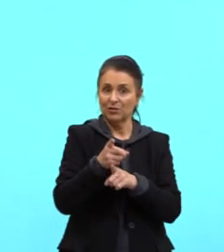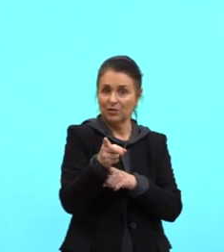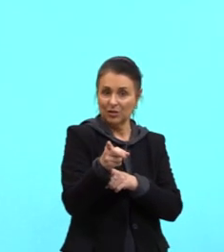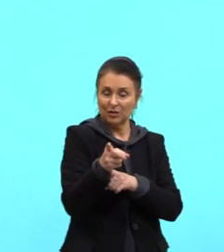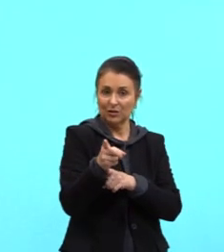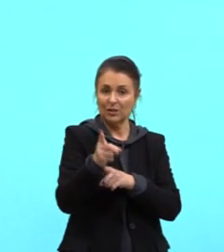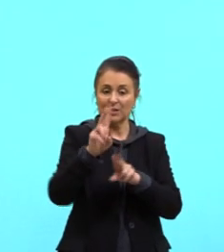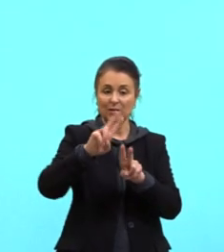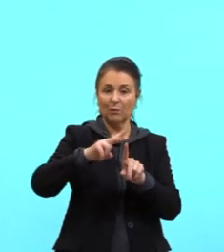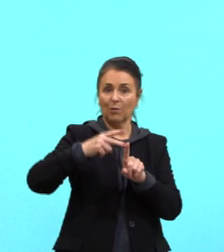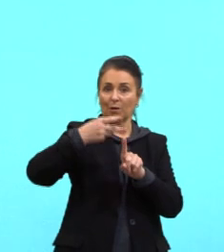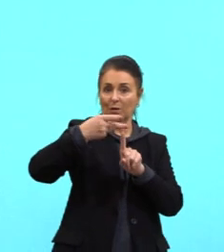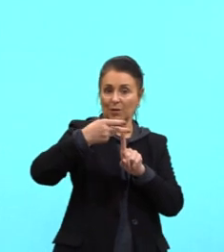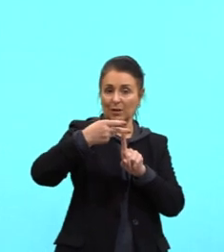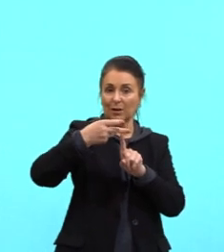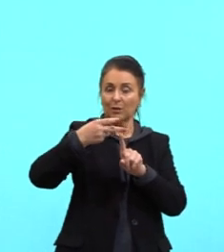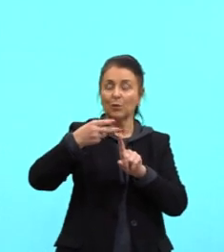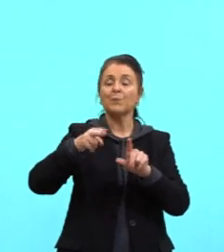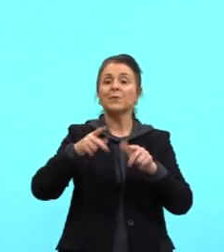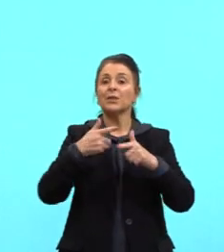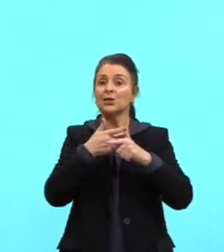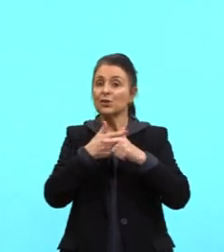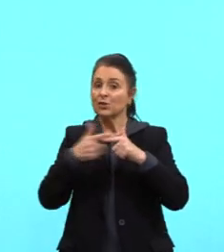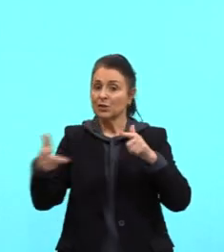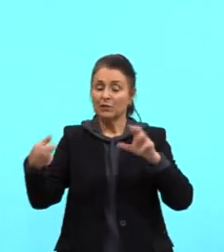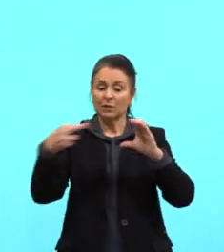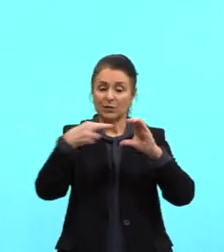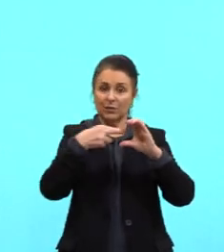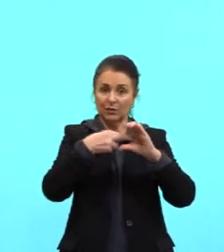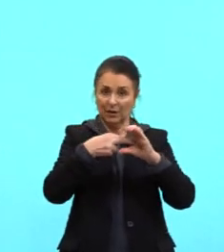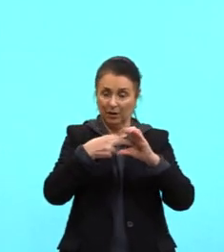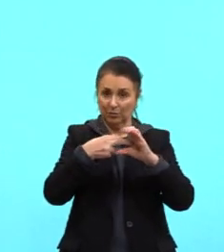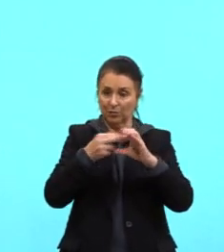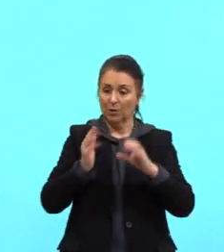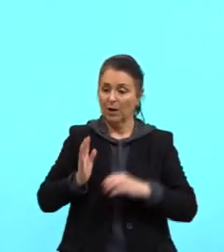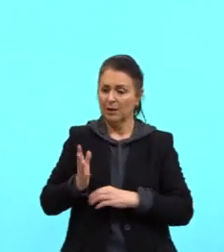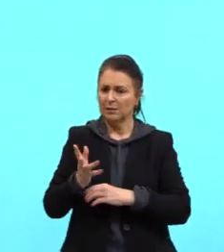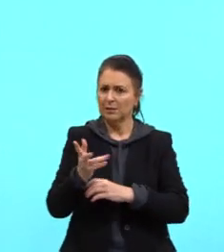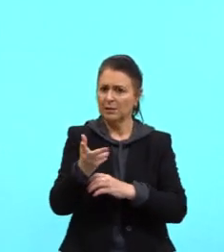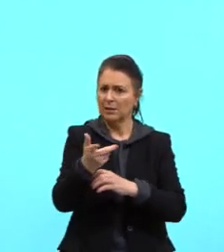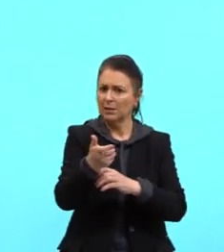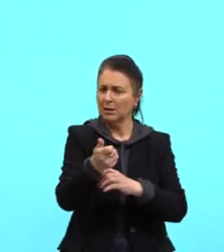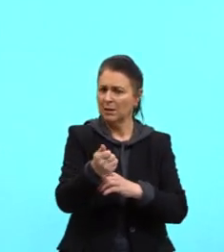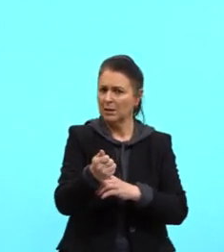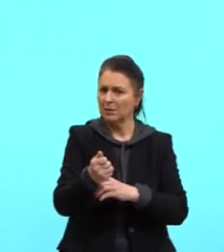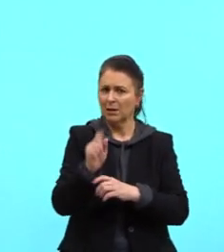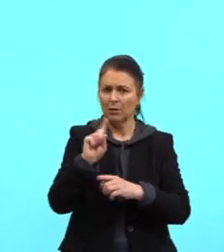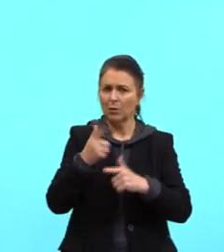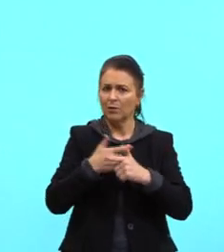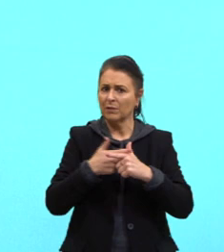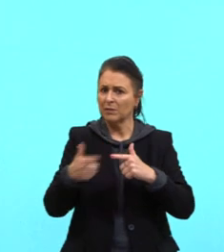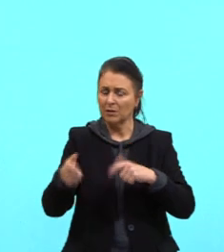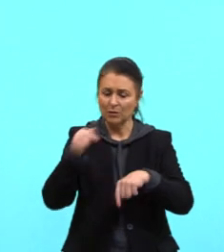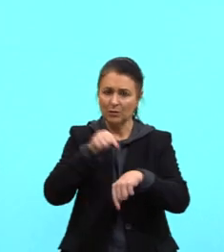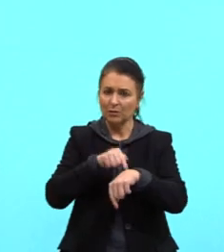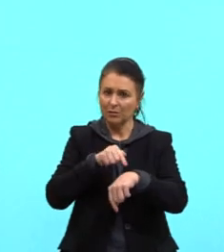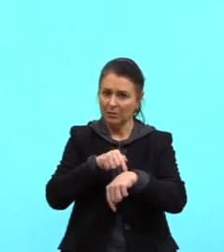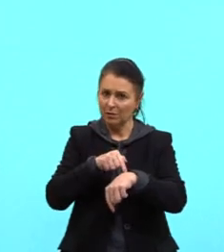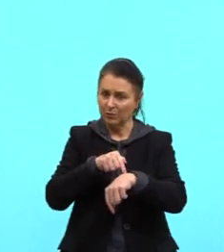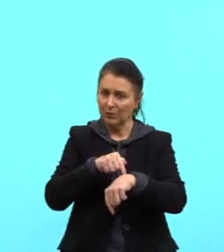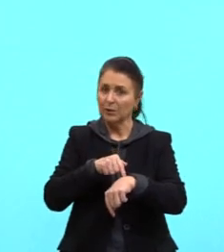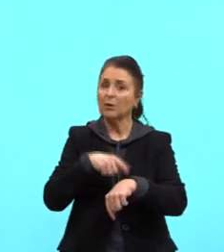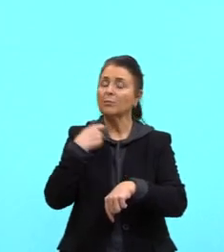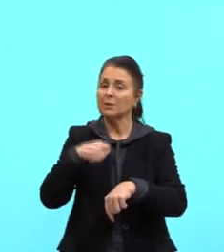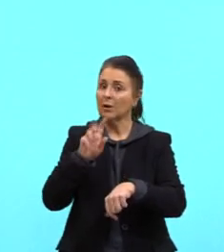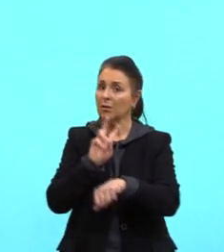dividido pelo raio então vejam que a nossa aceleração aqui nesse caso ela não vai ser velocidade dividido pelo tempo então tem que